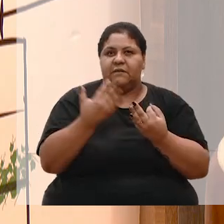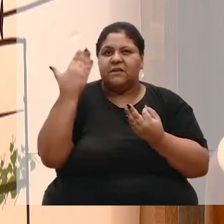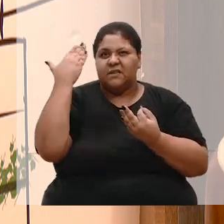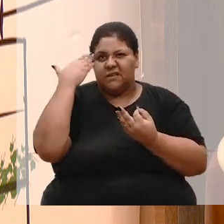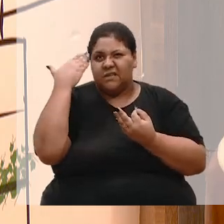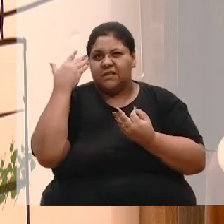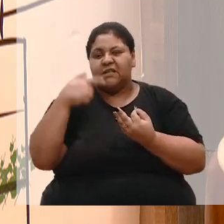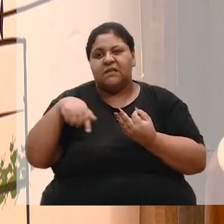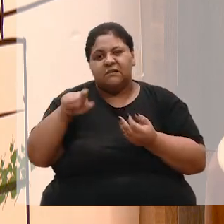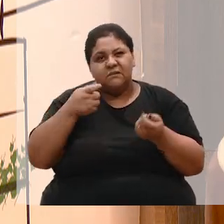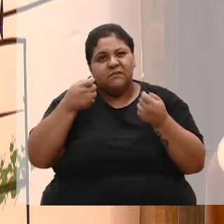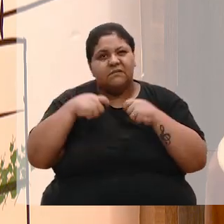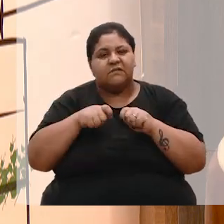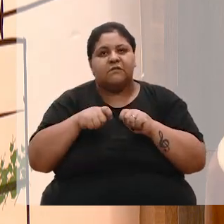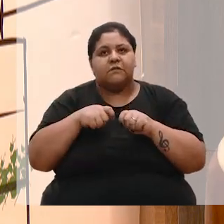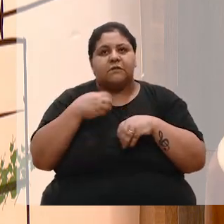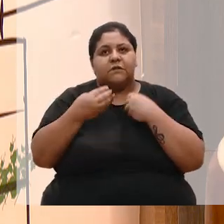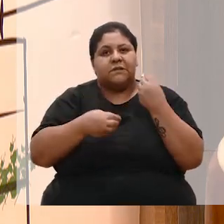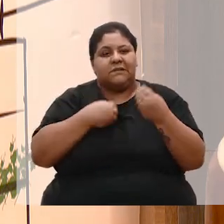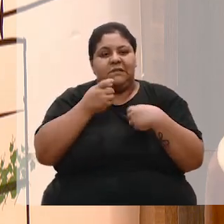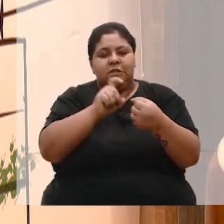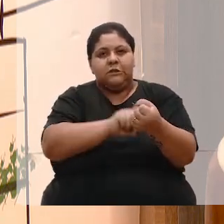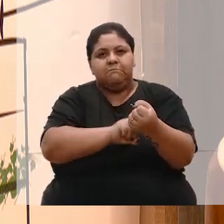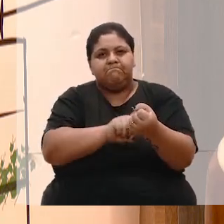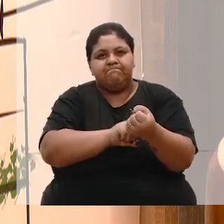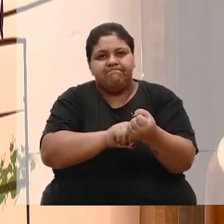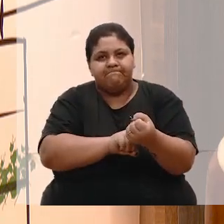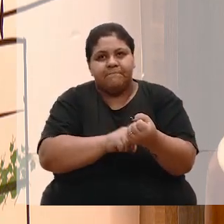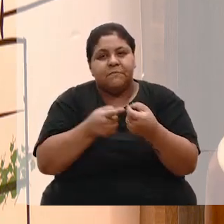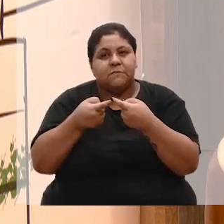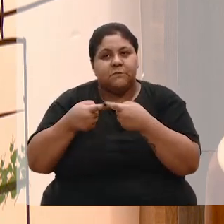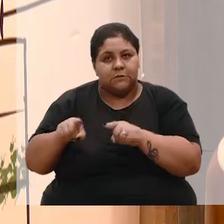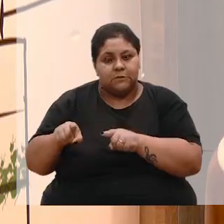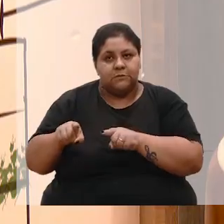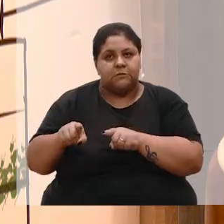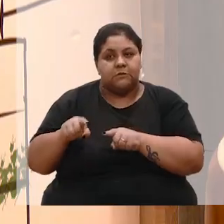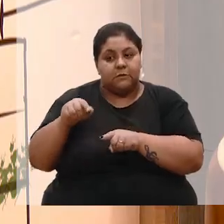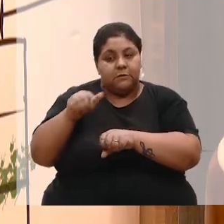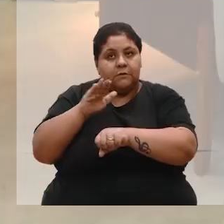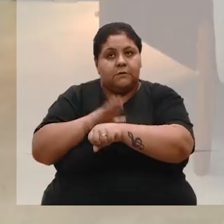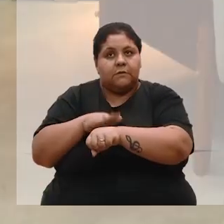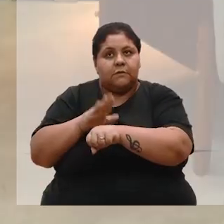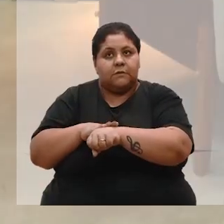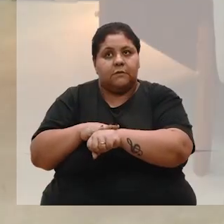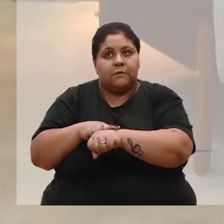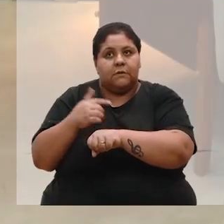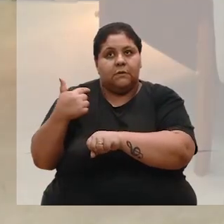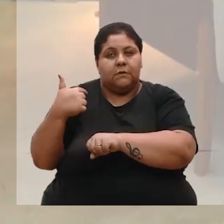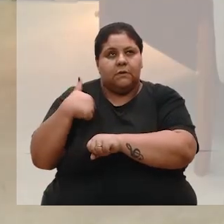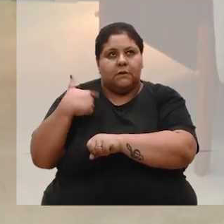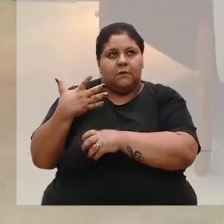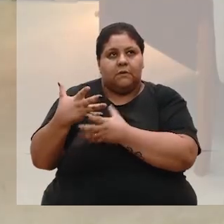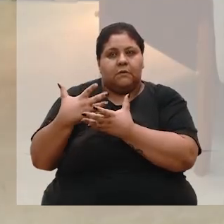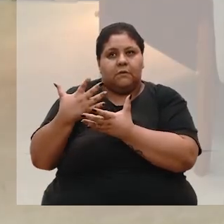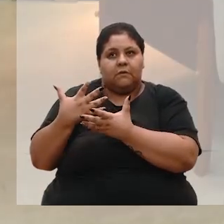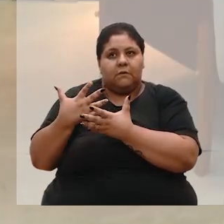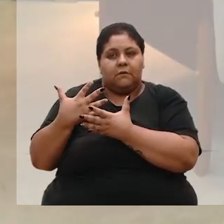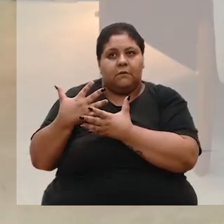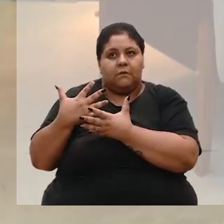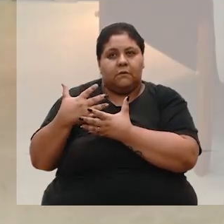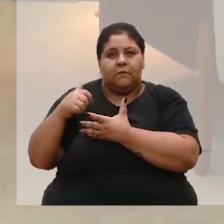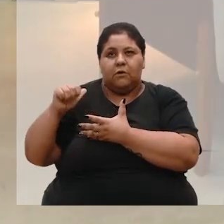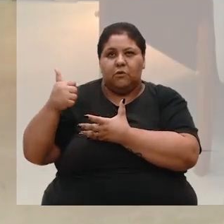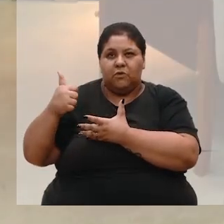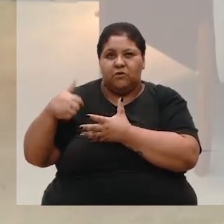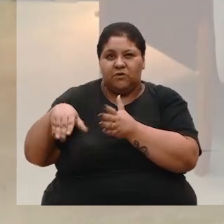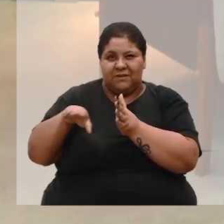gente se sente angustiada. Porém, e aquele momento que eu fiquei presa dentro dos meus 11 aos quase 15